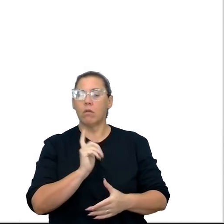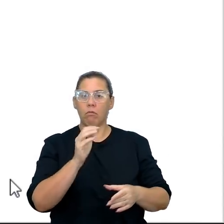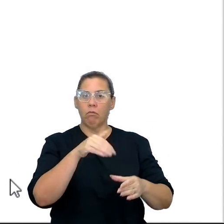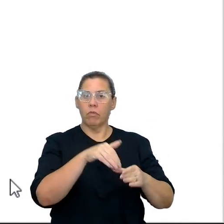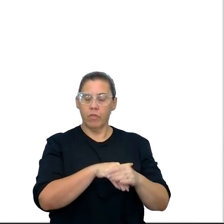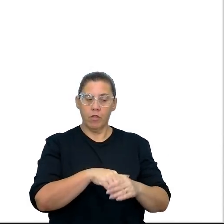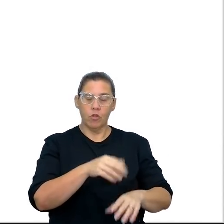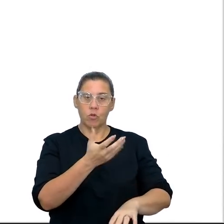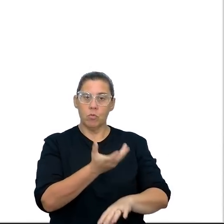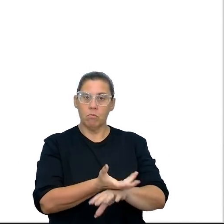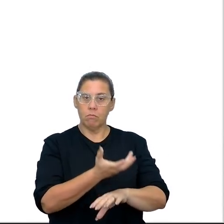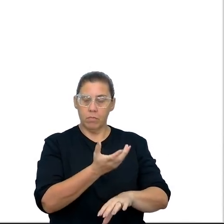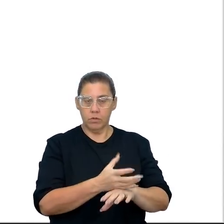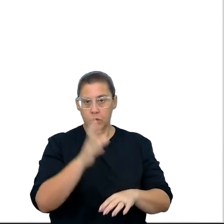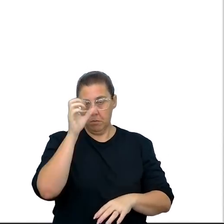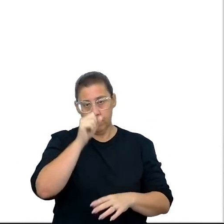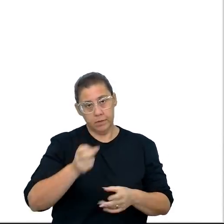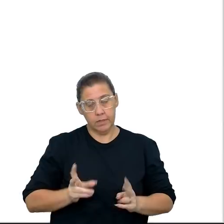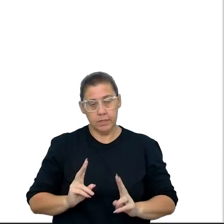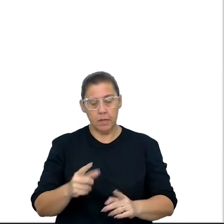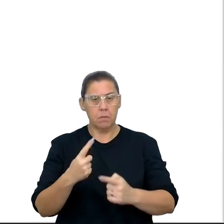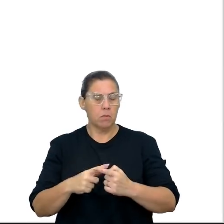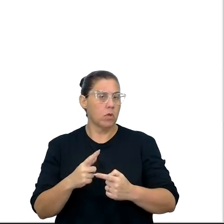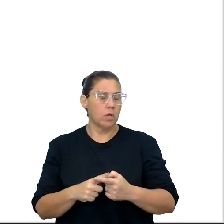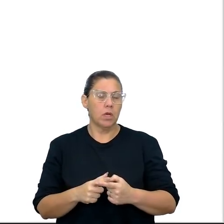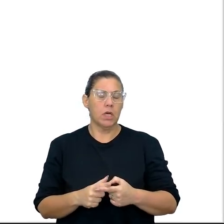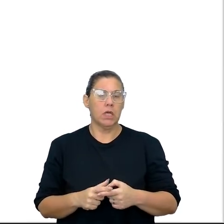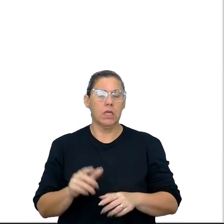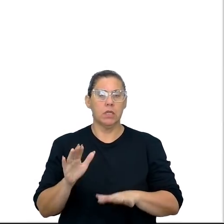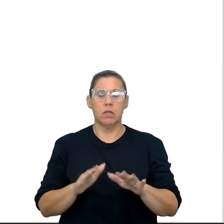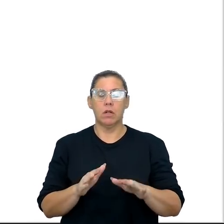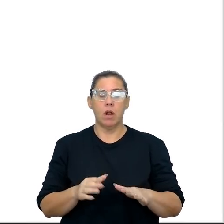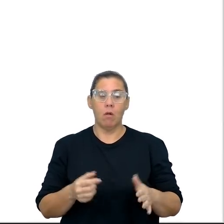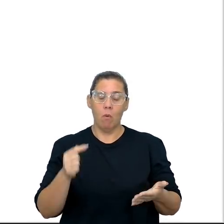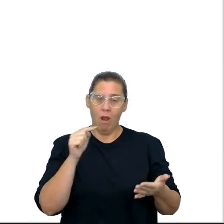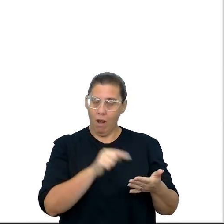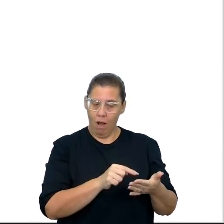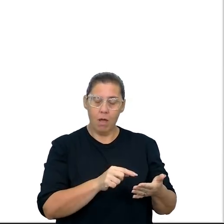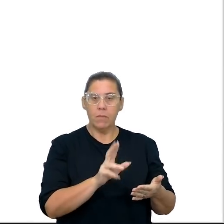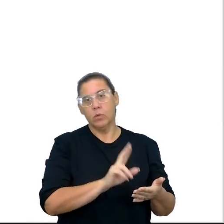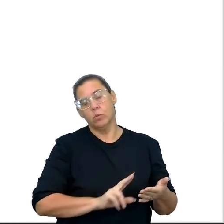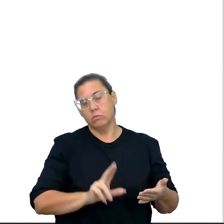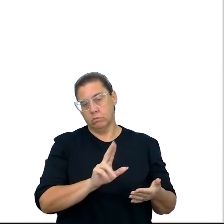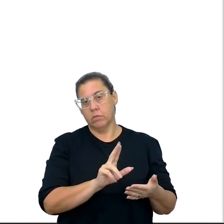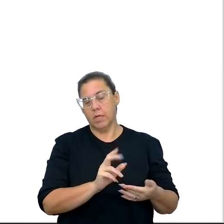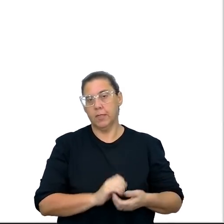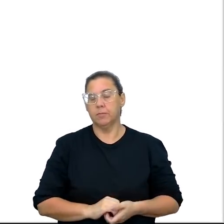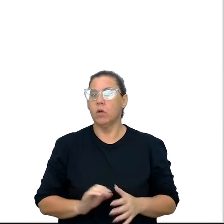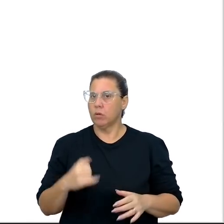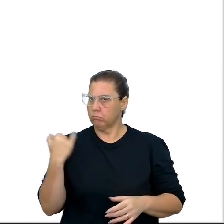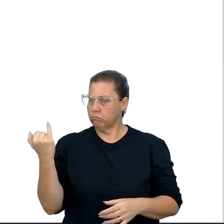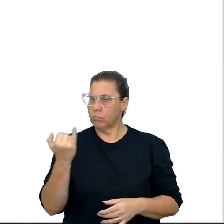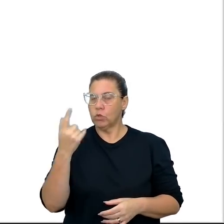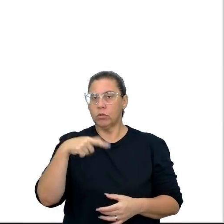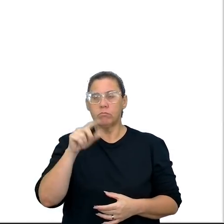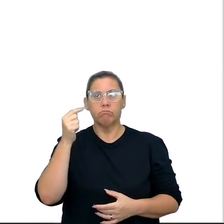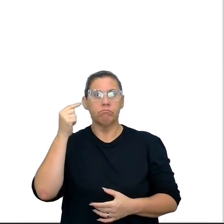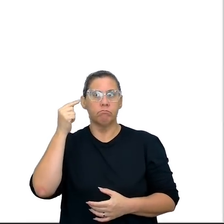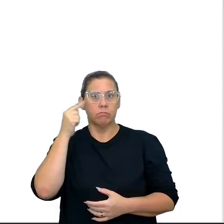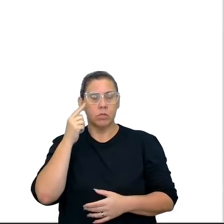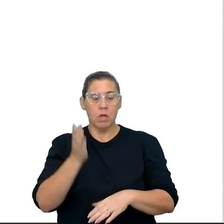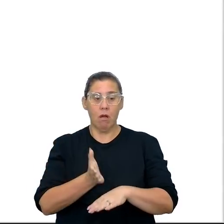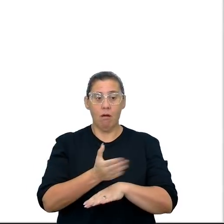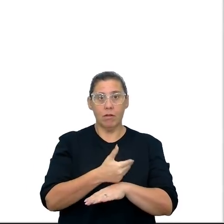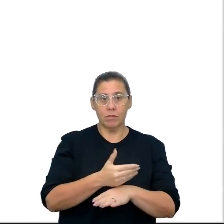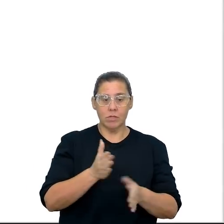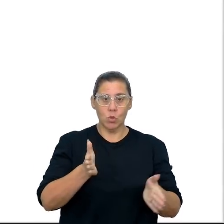dentro do material do Aprender Sempre, que eles não estão lá, né? Eles estão lá para serem utilizados. Então, é muito importante a gente pensar no antes,